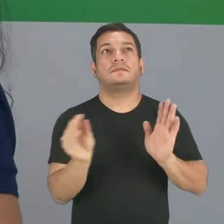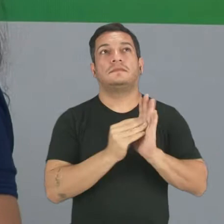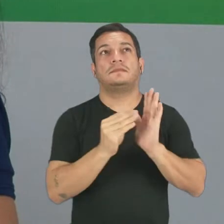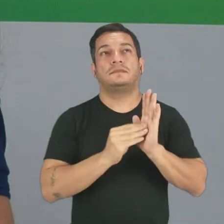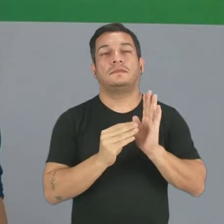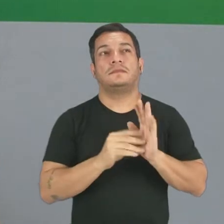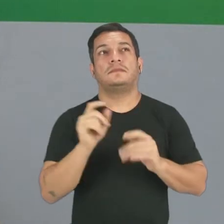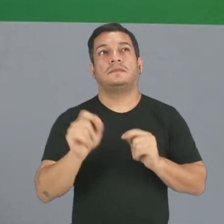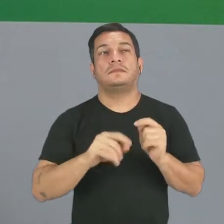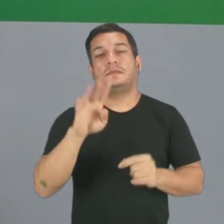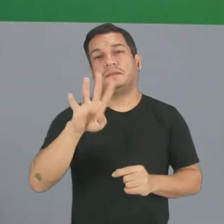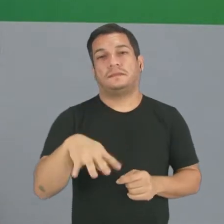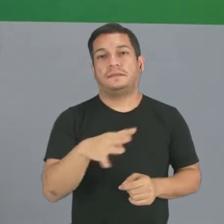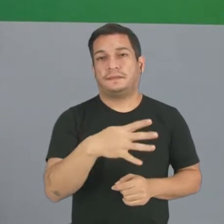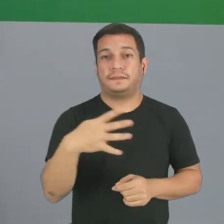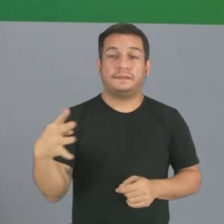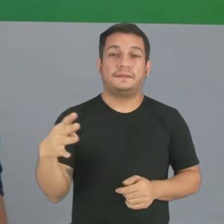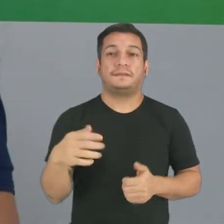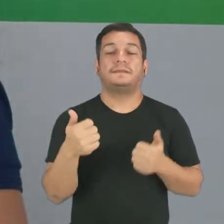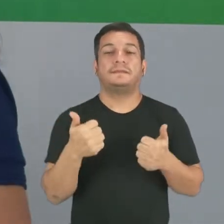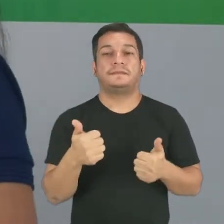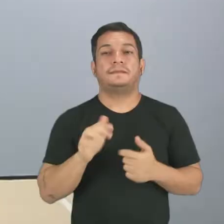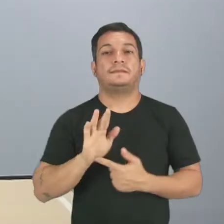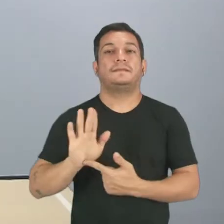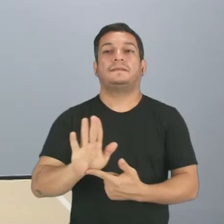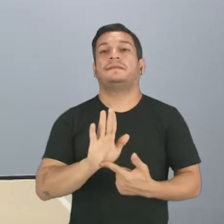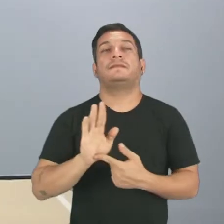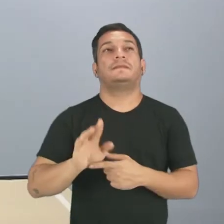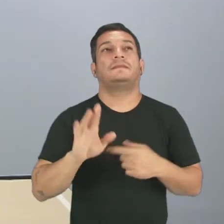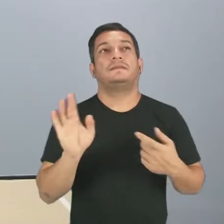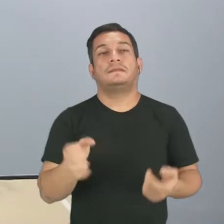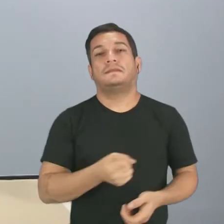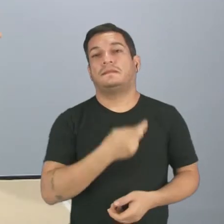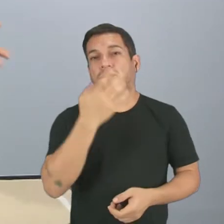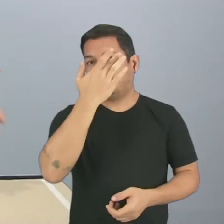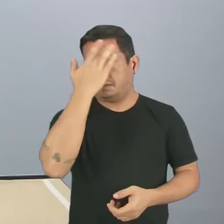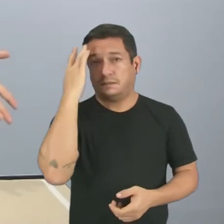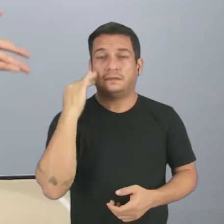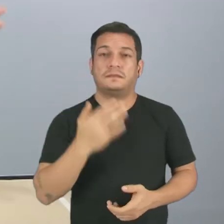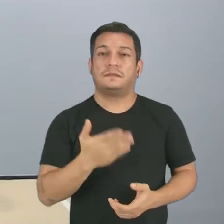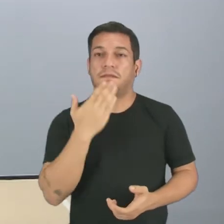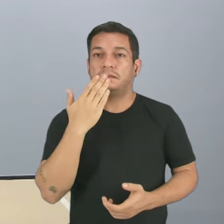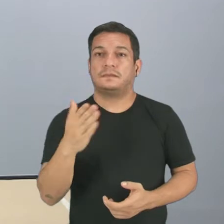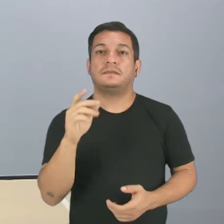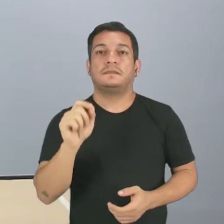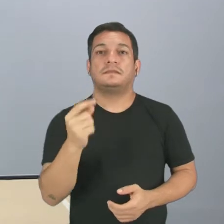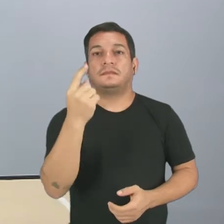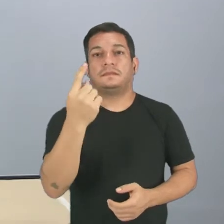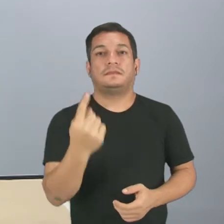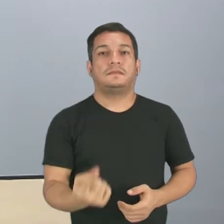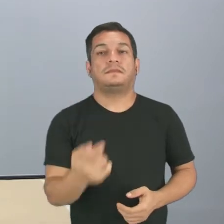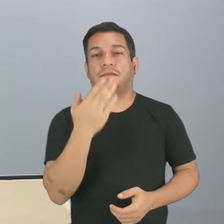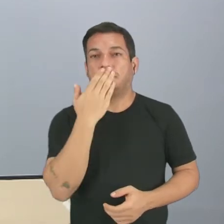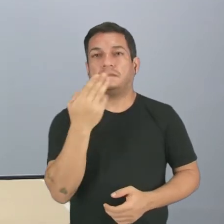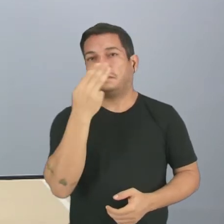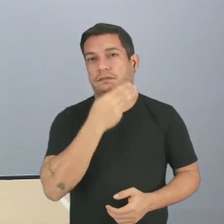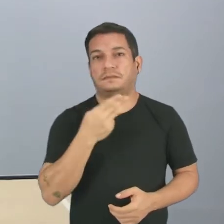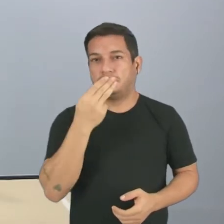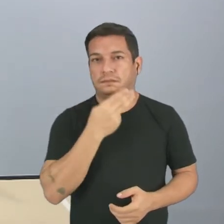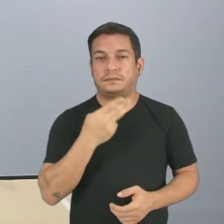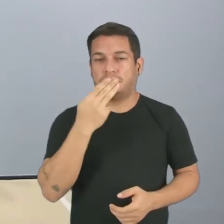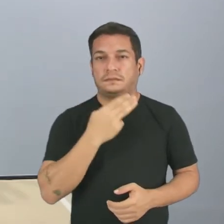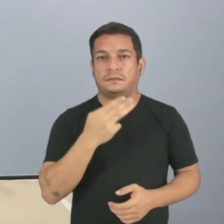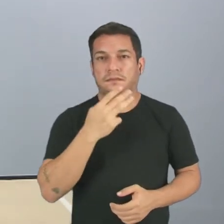completando essa tabela que mostra quantas pessoas preferiram cada um dos tipos de doces